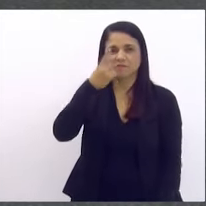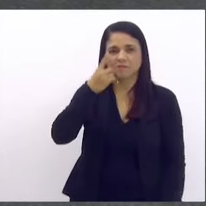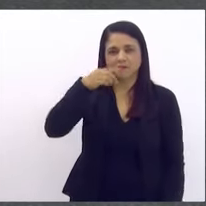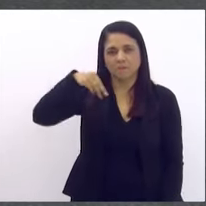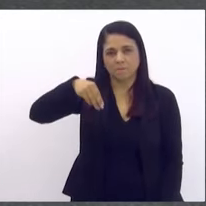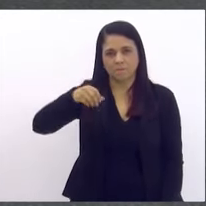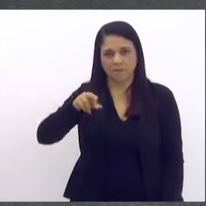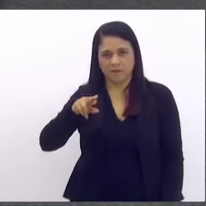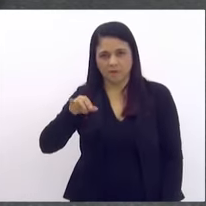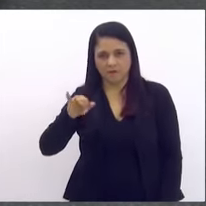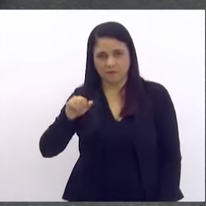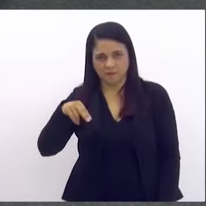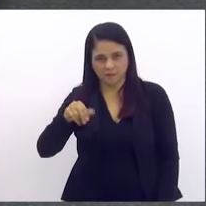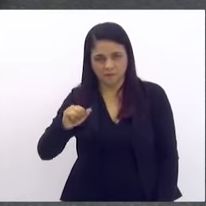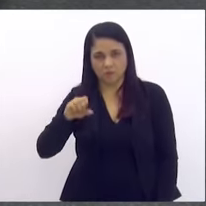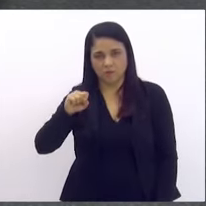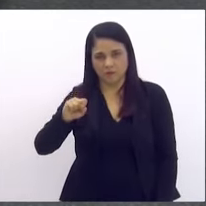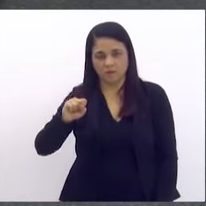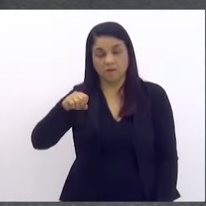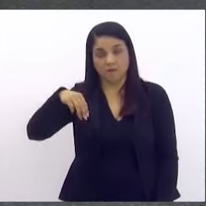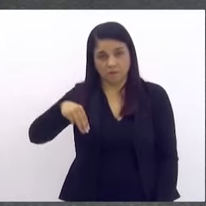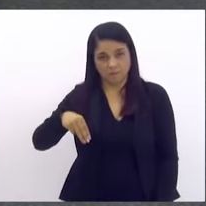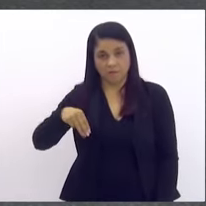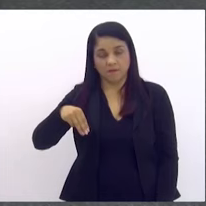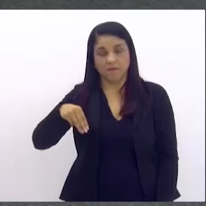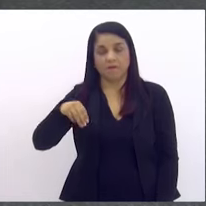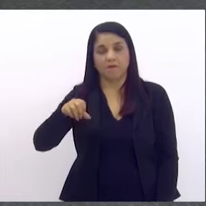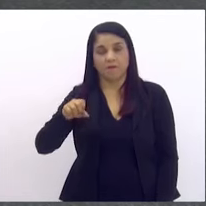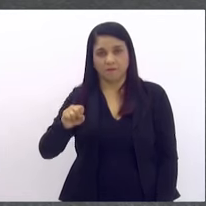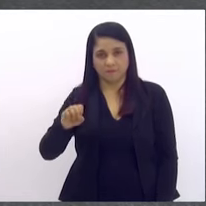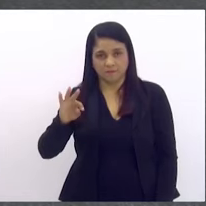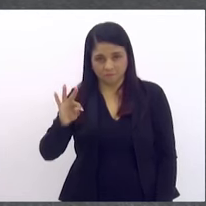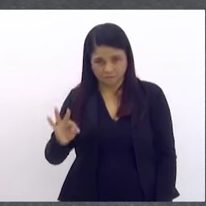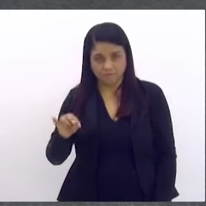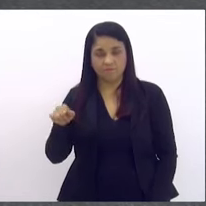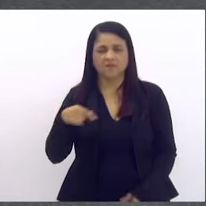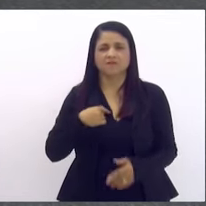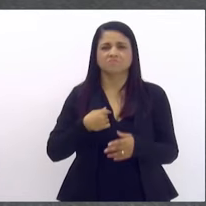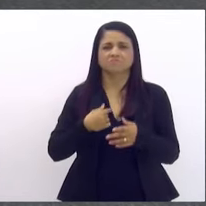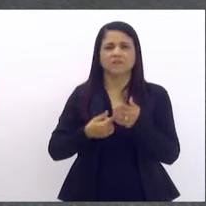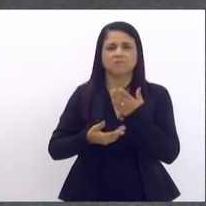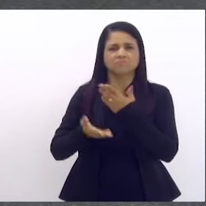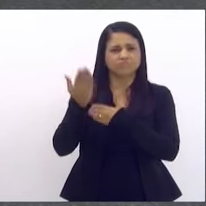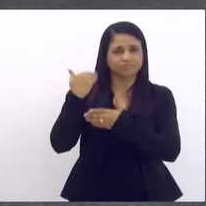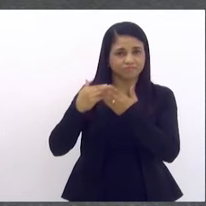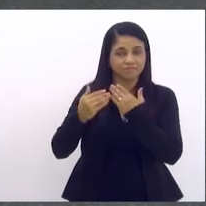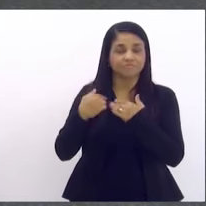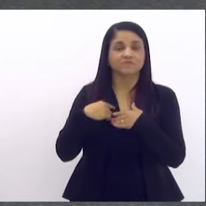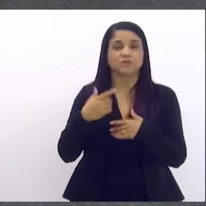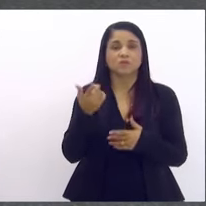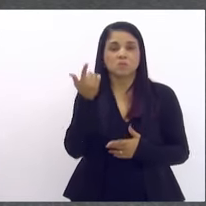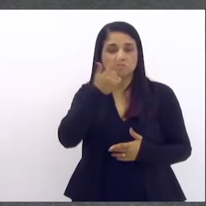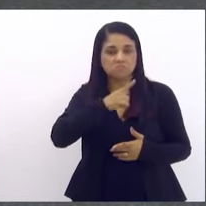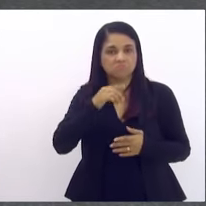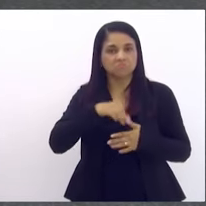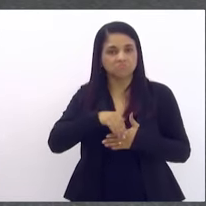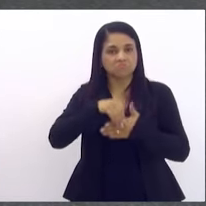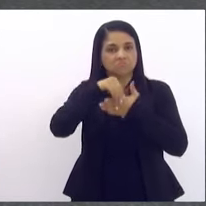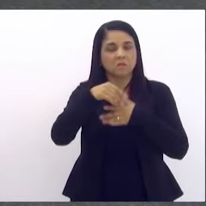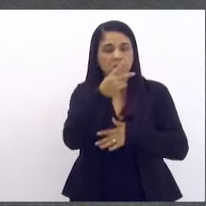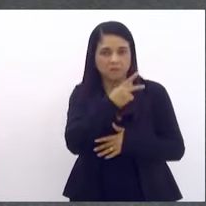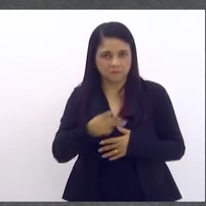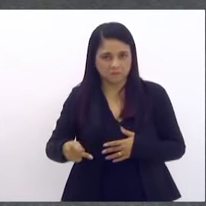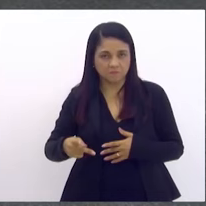MST porque na legislatura passada eu tive a oportunidade de presidir a CPI da intolerância